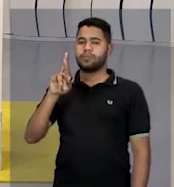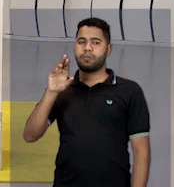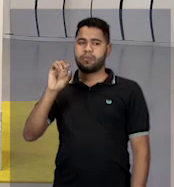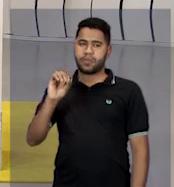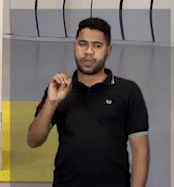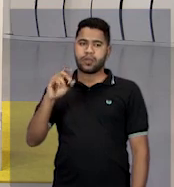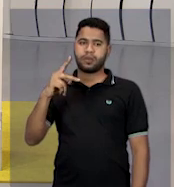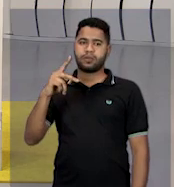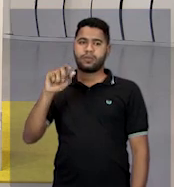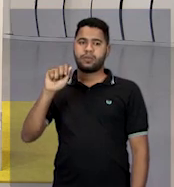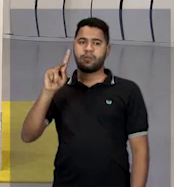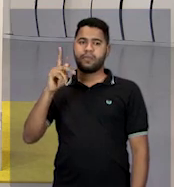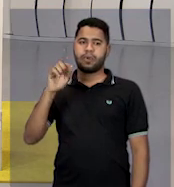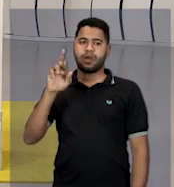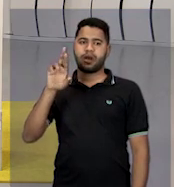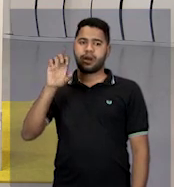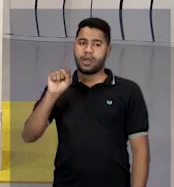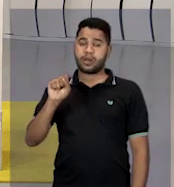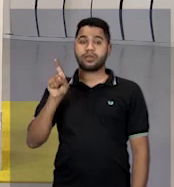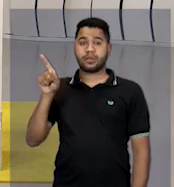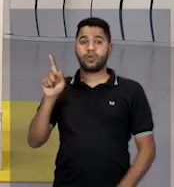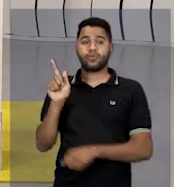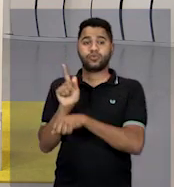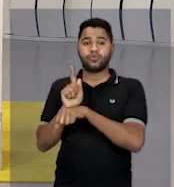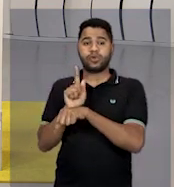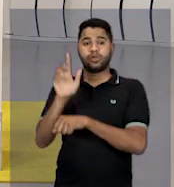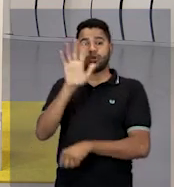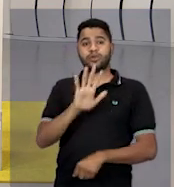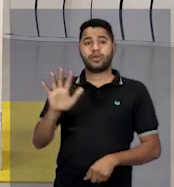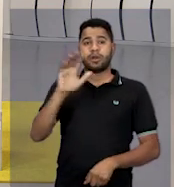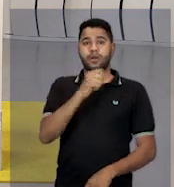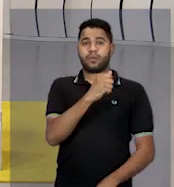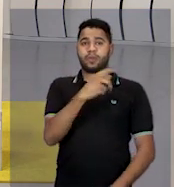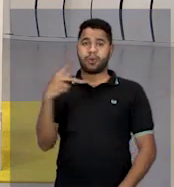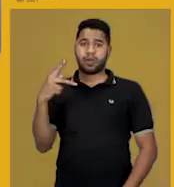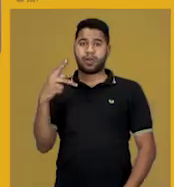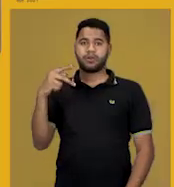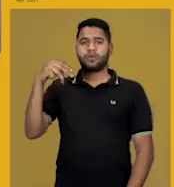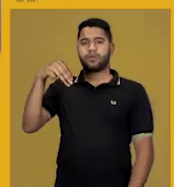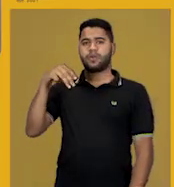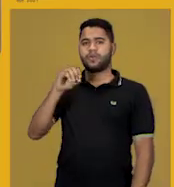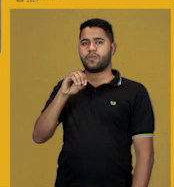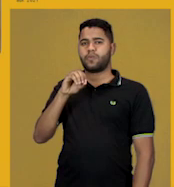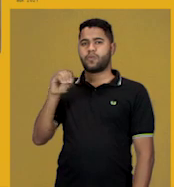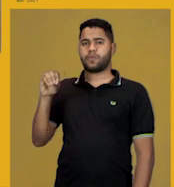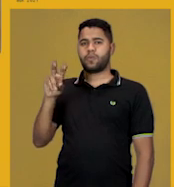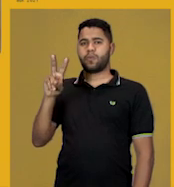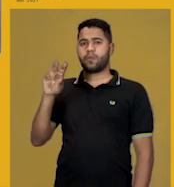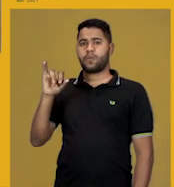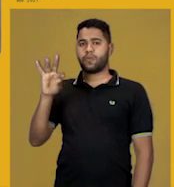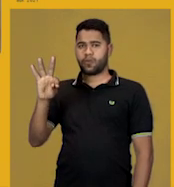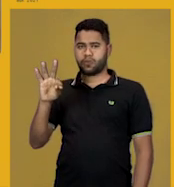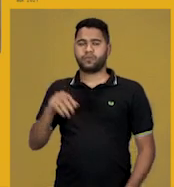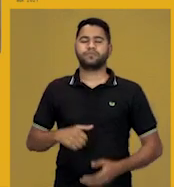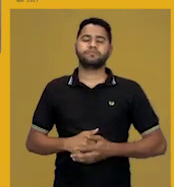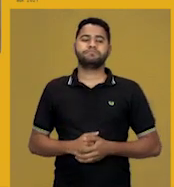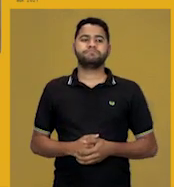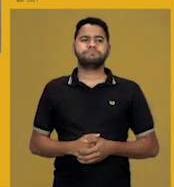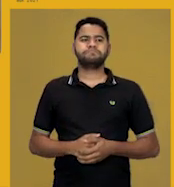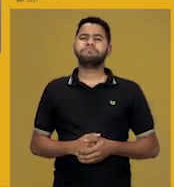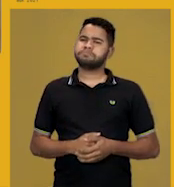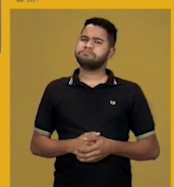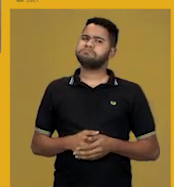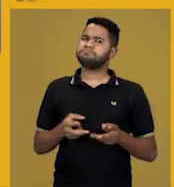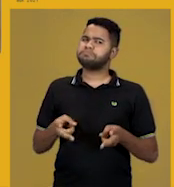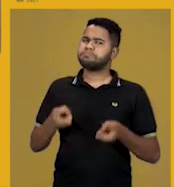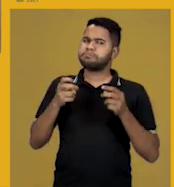que é o gerente geral aí do MoveIt. E aí ele fala o seguinte: vemos isso, pessoas